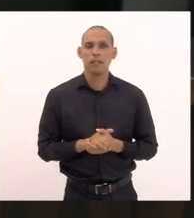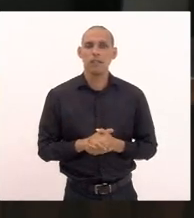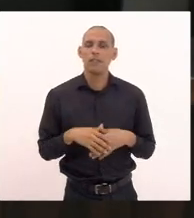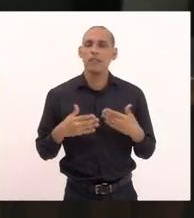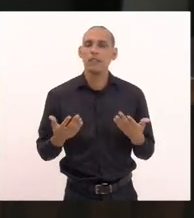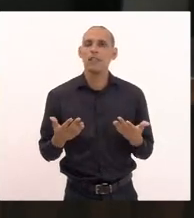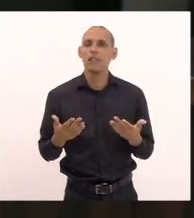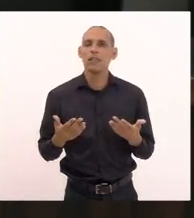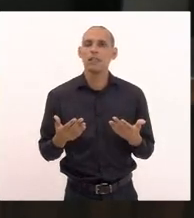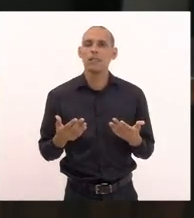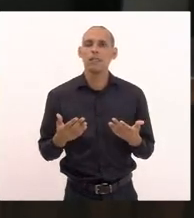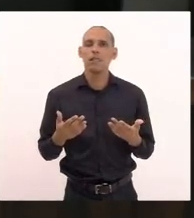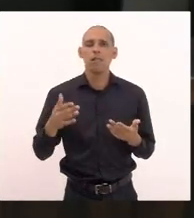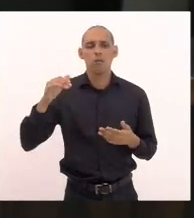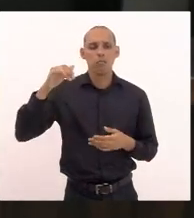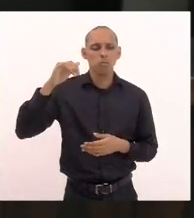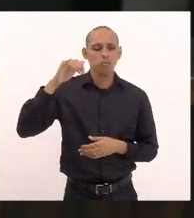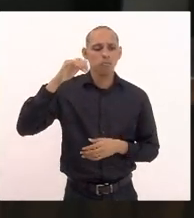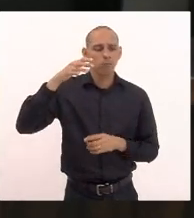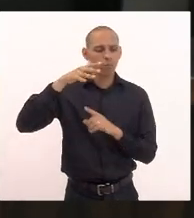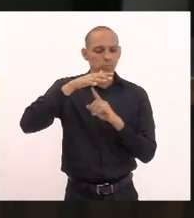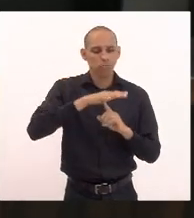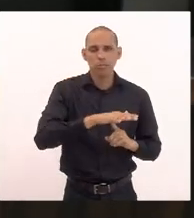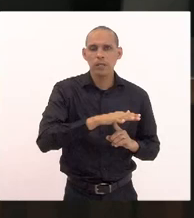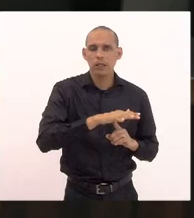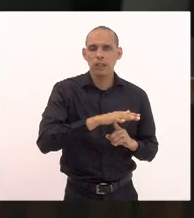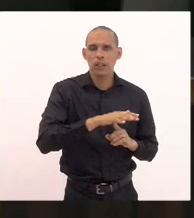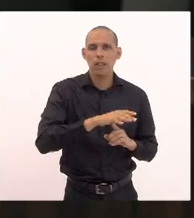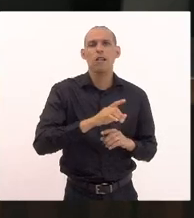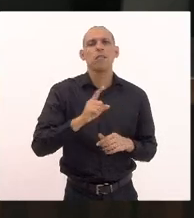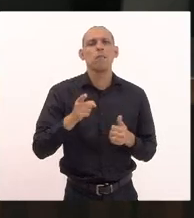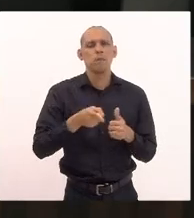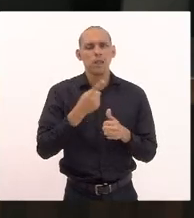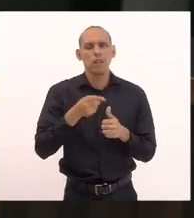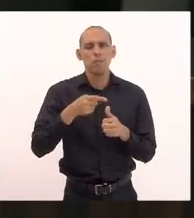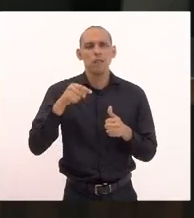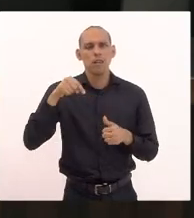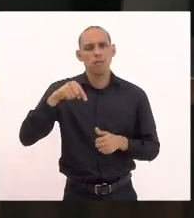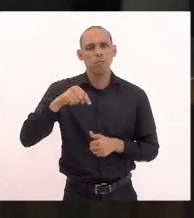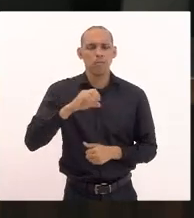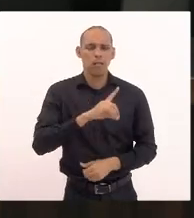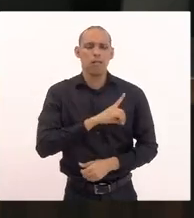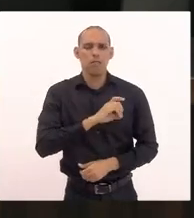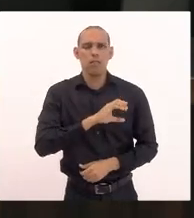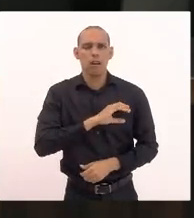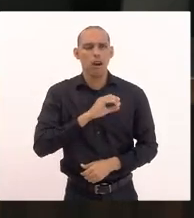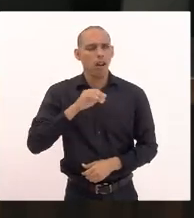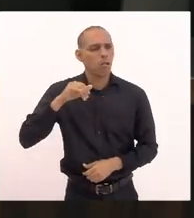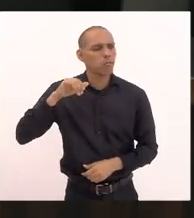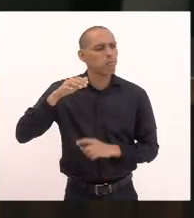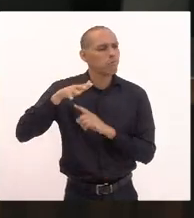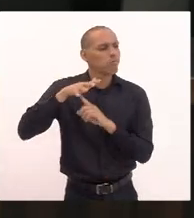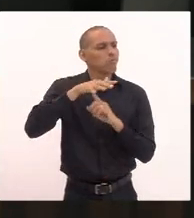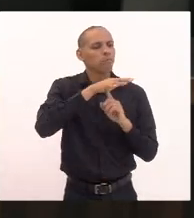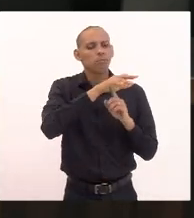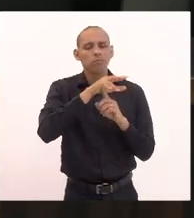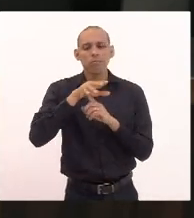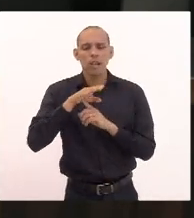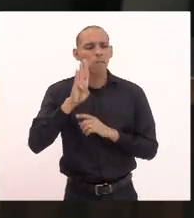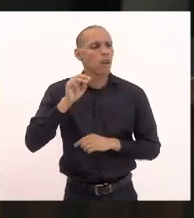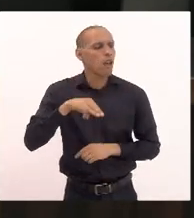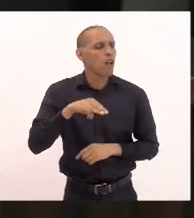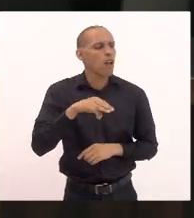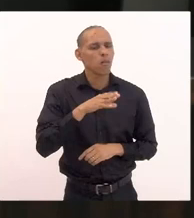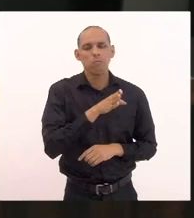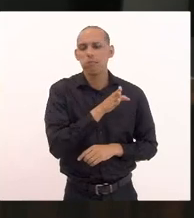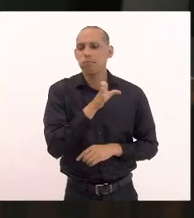Então, pousamos em Petrópolis, depois de rodar aqui bastante na Baixada Fluminense, especificamente em Caxias, porque nós saímos de Barra Mansa, viemos para o centro